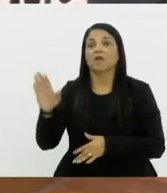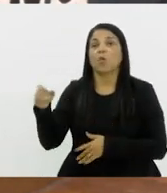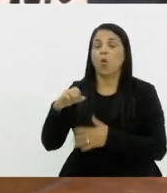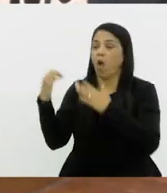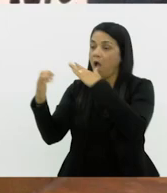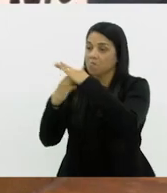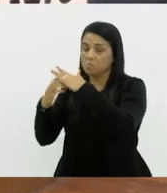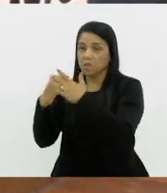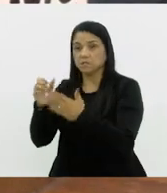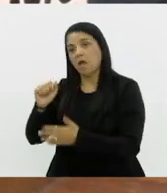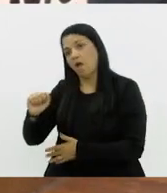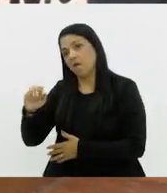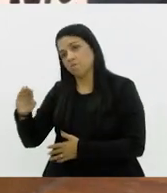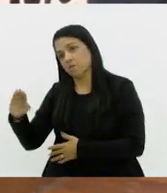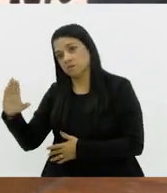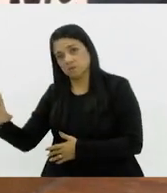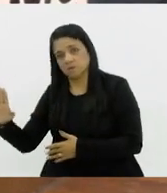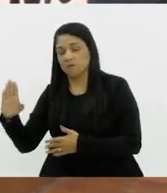cumprindo... Né, a